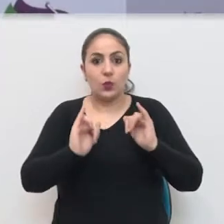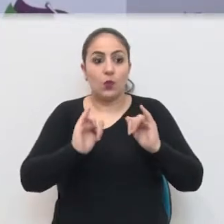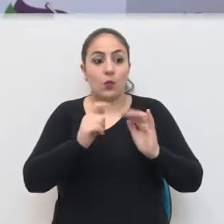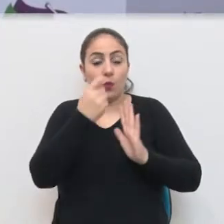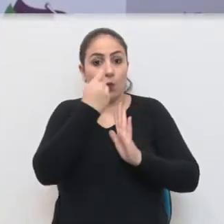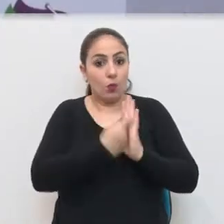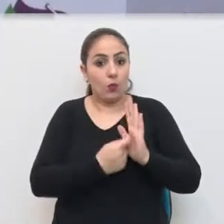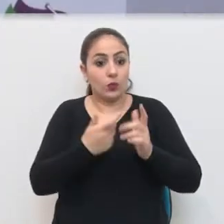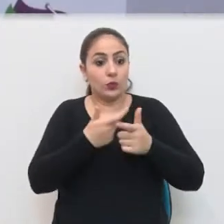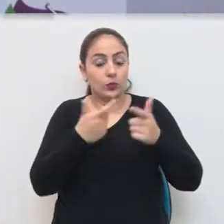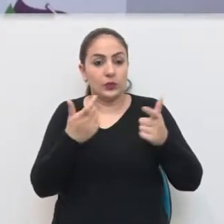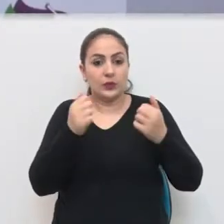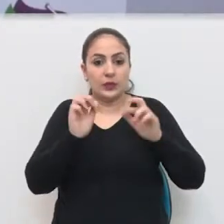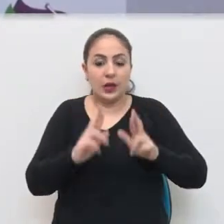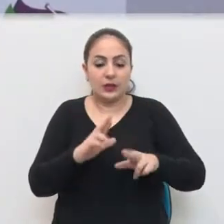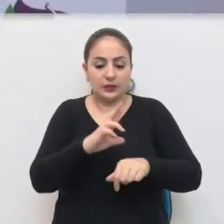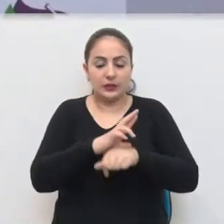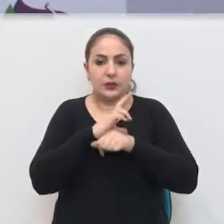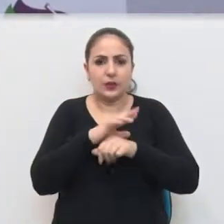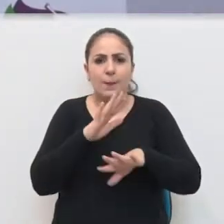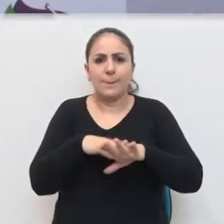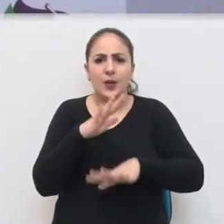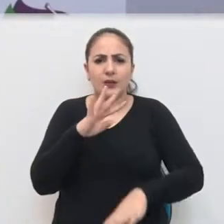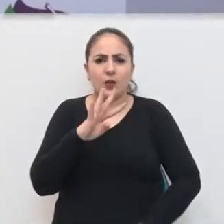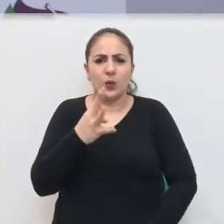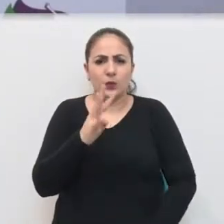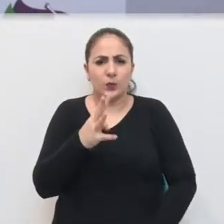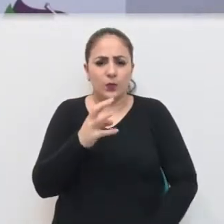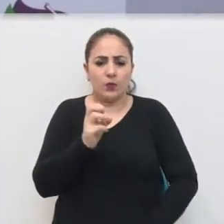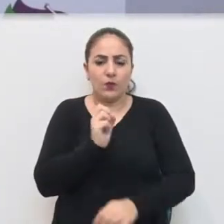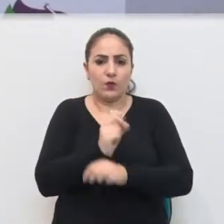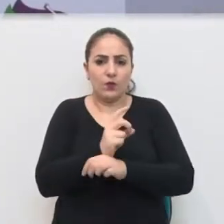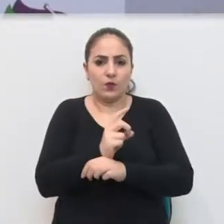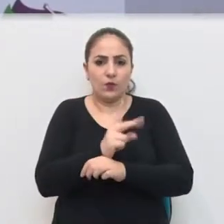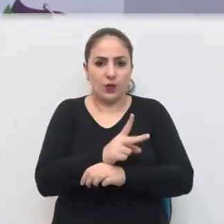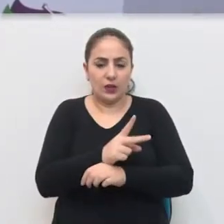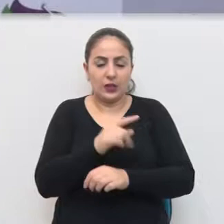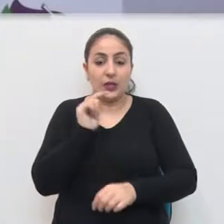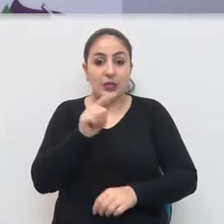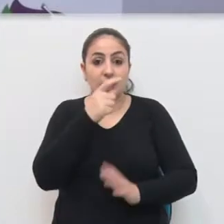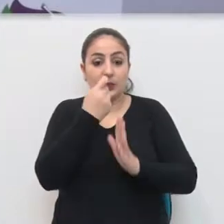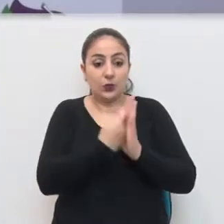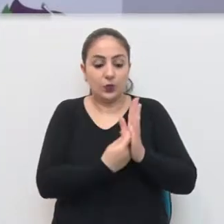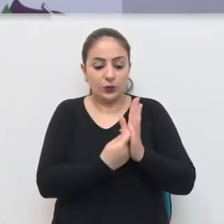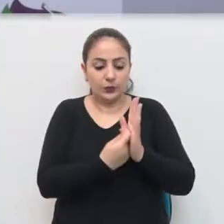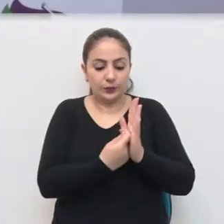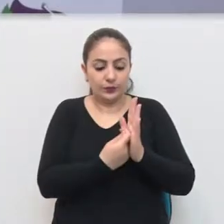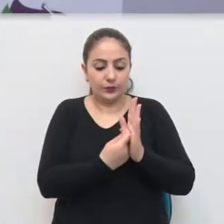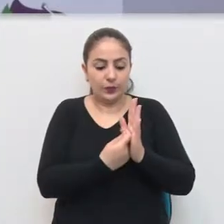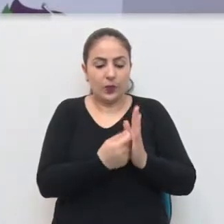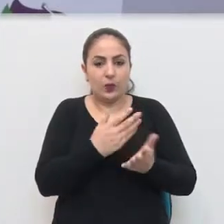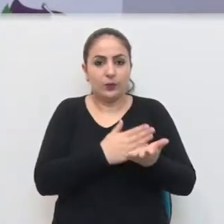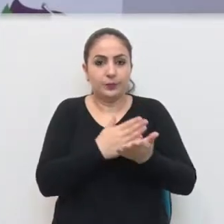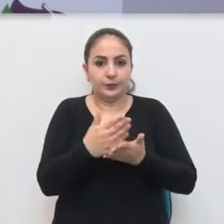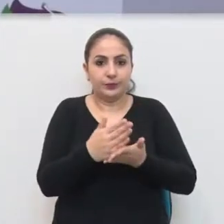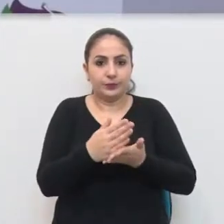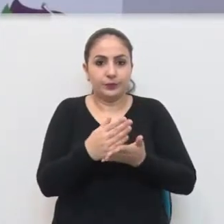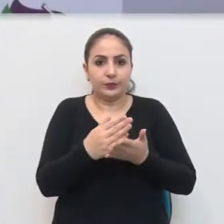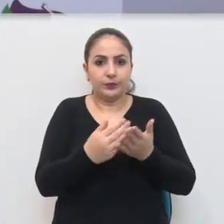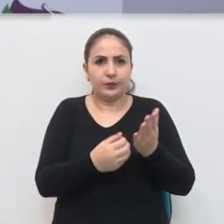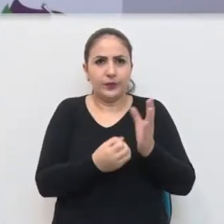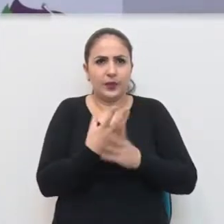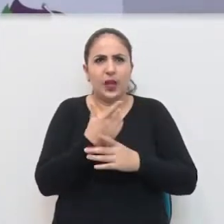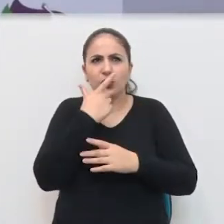anunciou um grande concurso público na área da segurança, com mais de 4.000 vagas. Esse concurso passa a